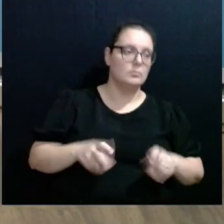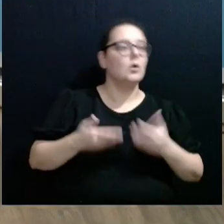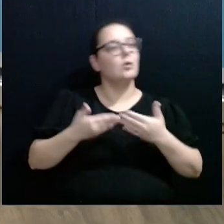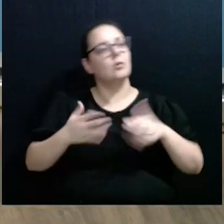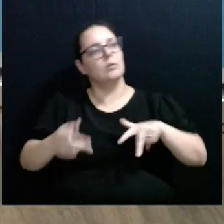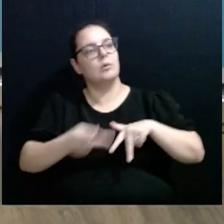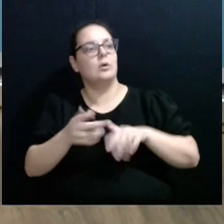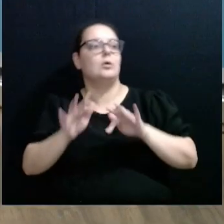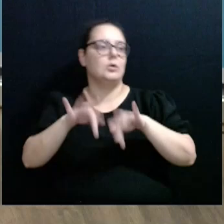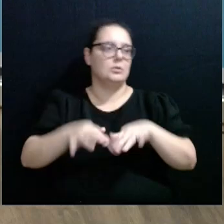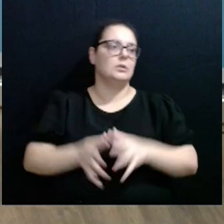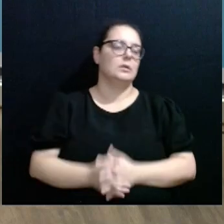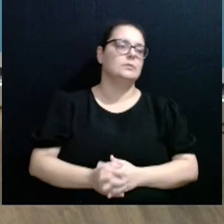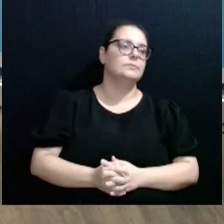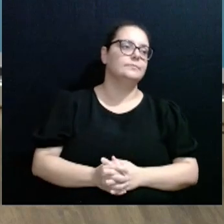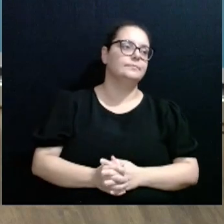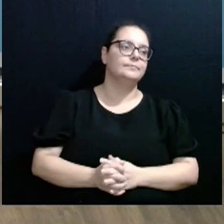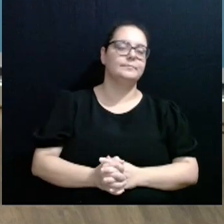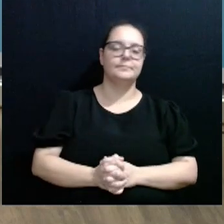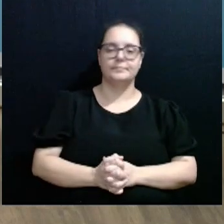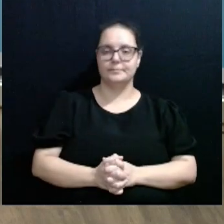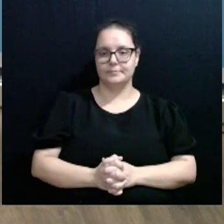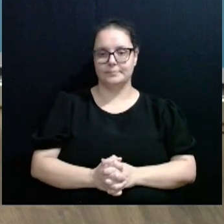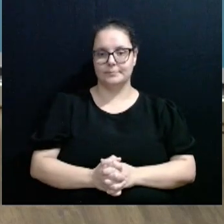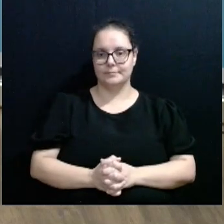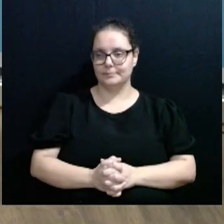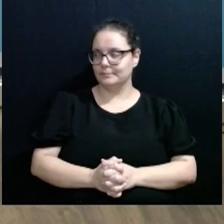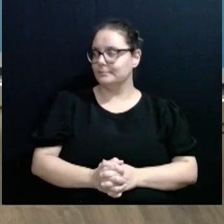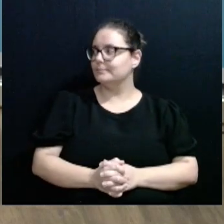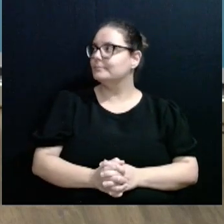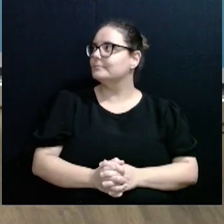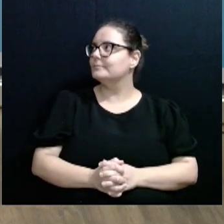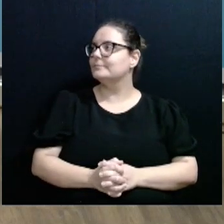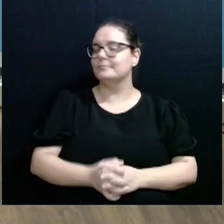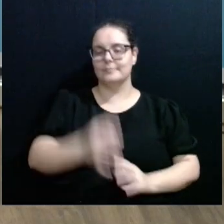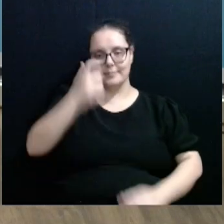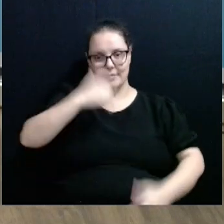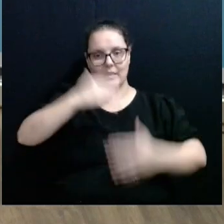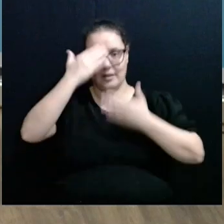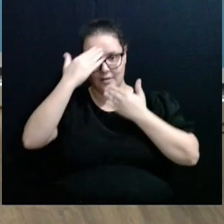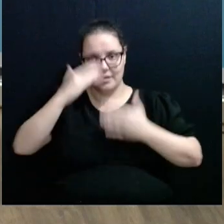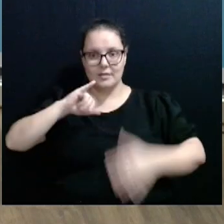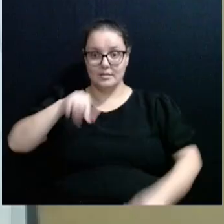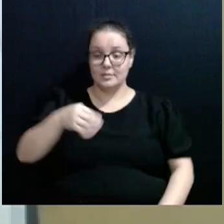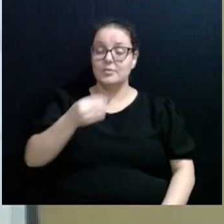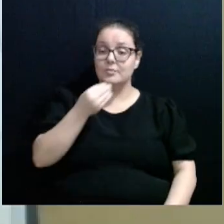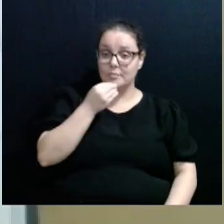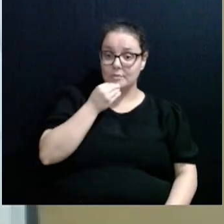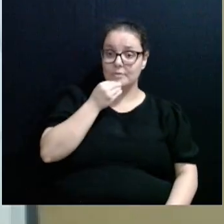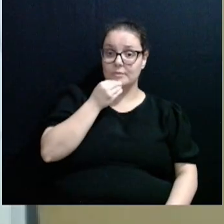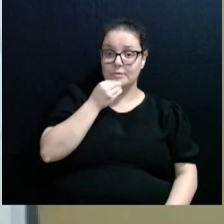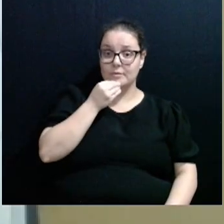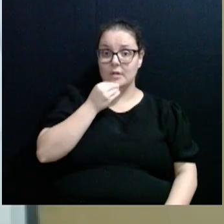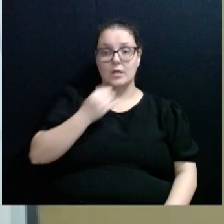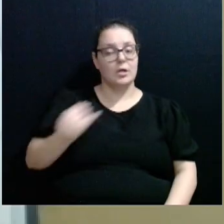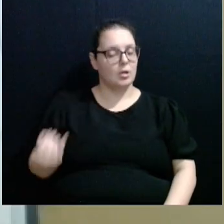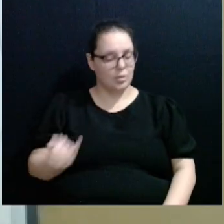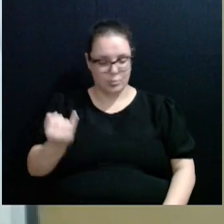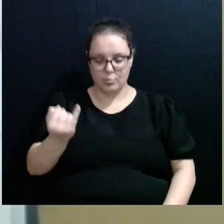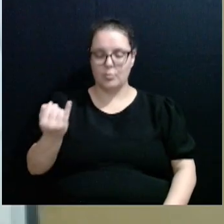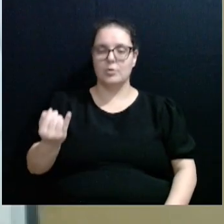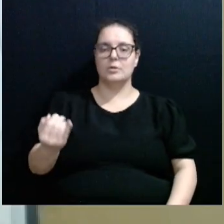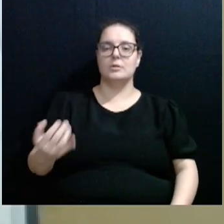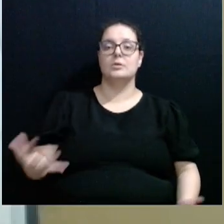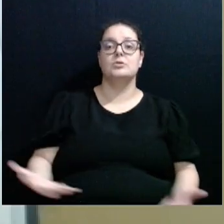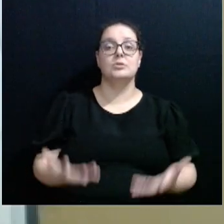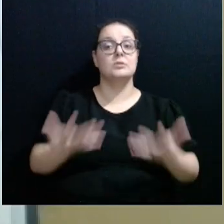considerações finais. Eu que agradeço a oportunidade. Louvo a iniciativa do programa de tratar